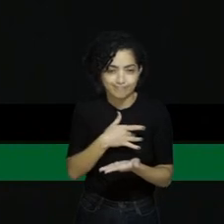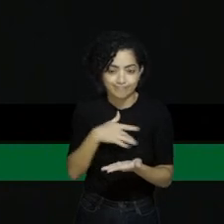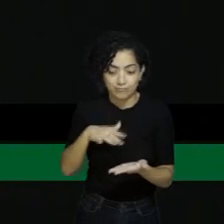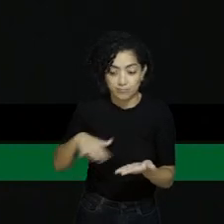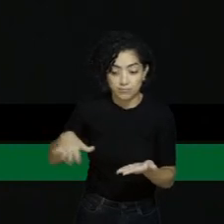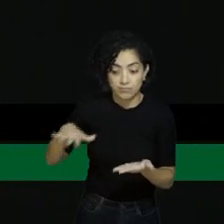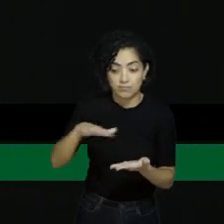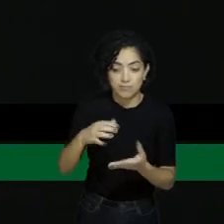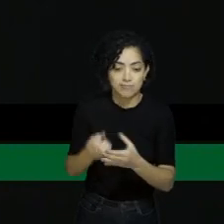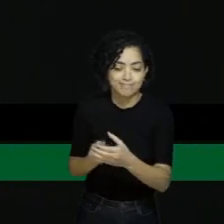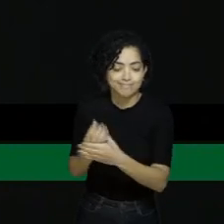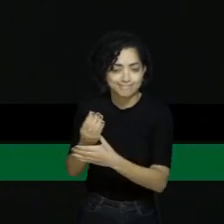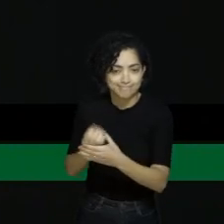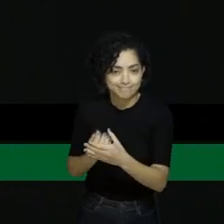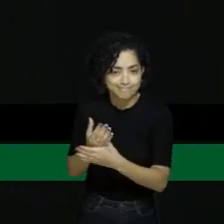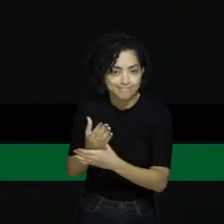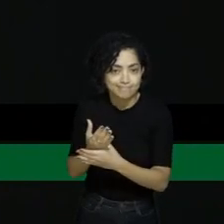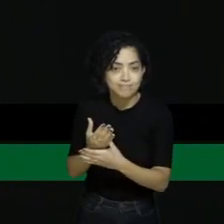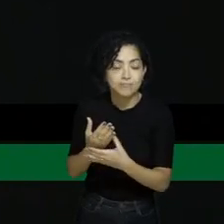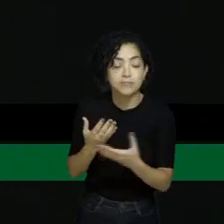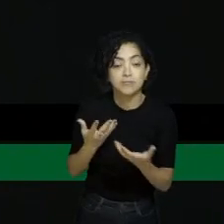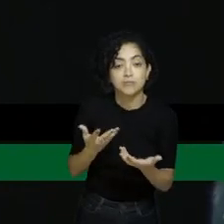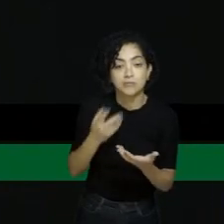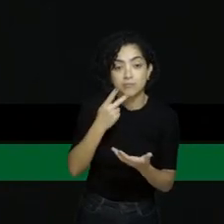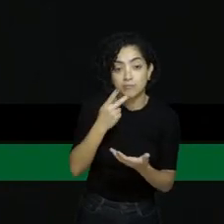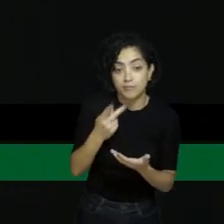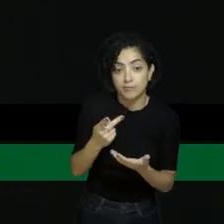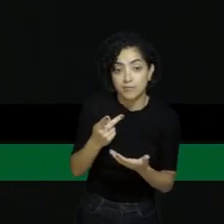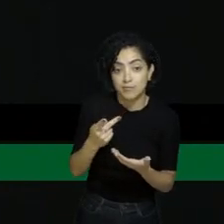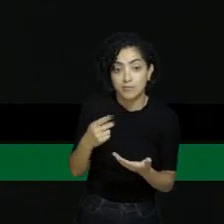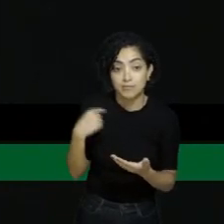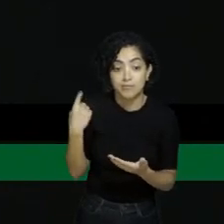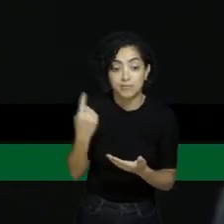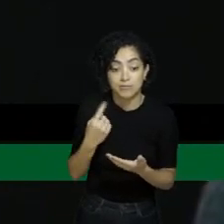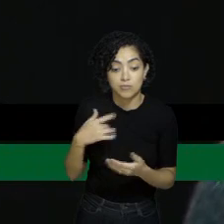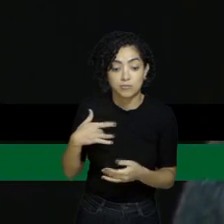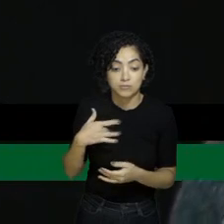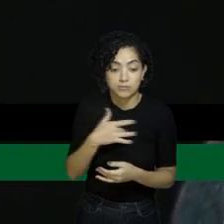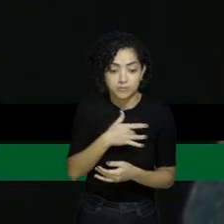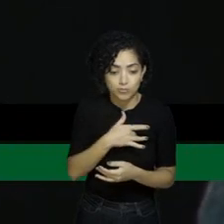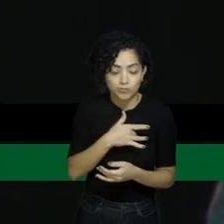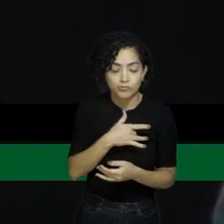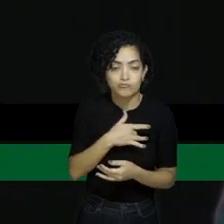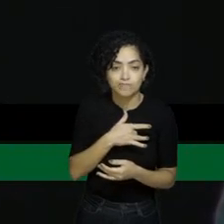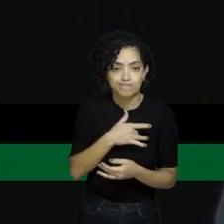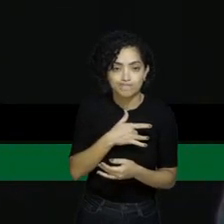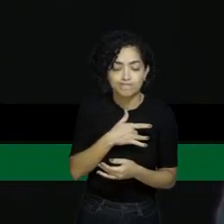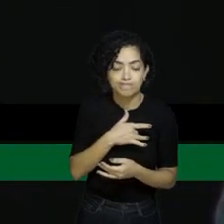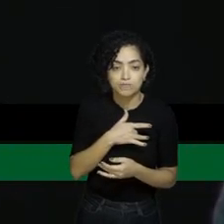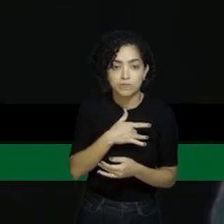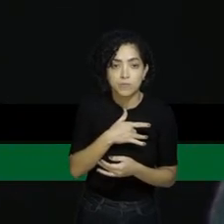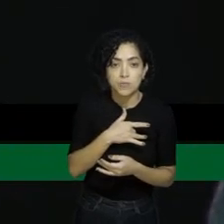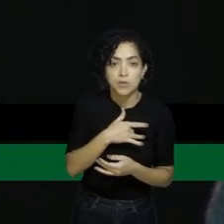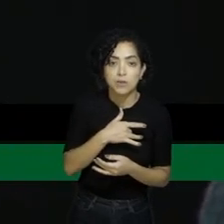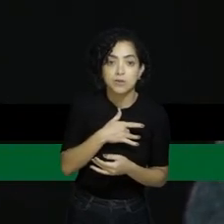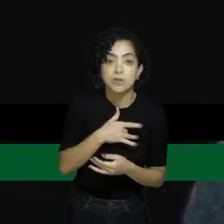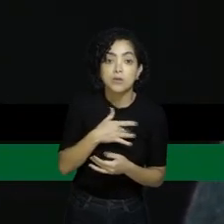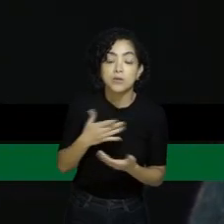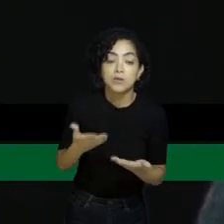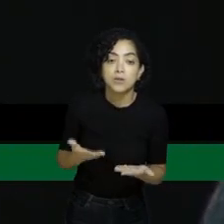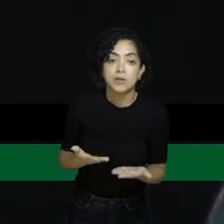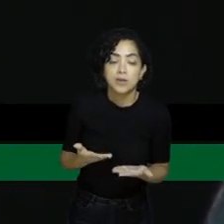produtivos. Então, eu queria dizer que, para nós, a saúde, ela traz